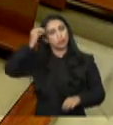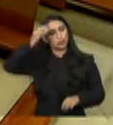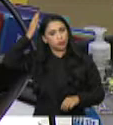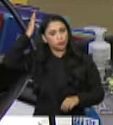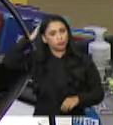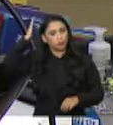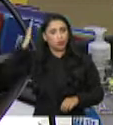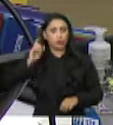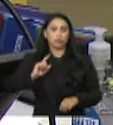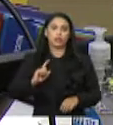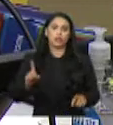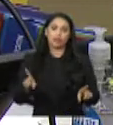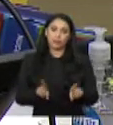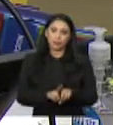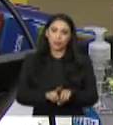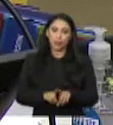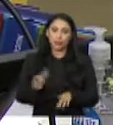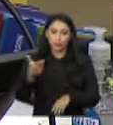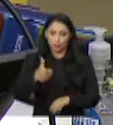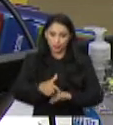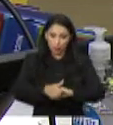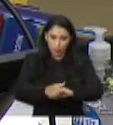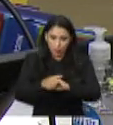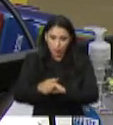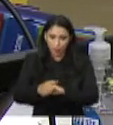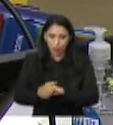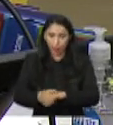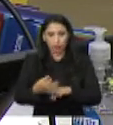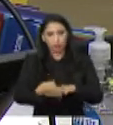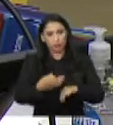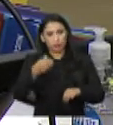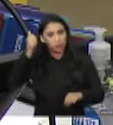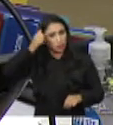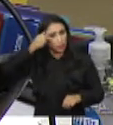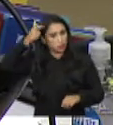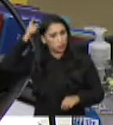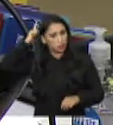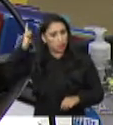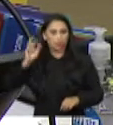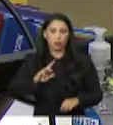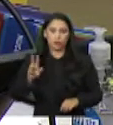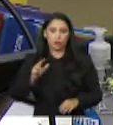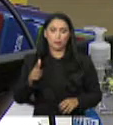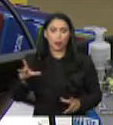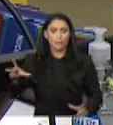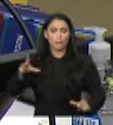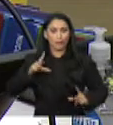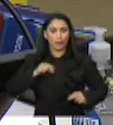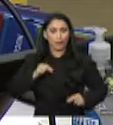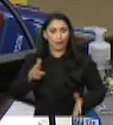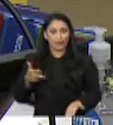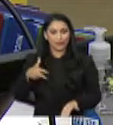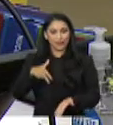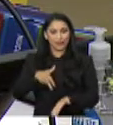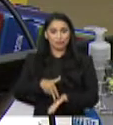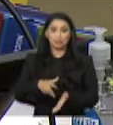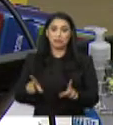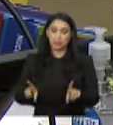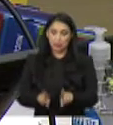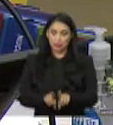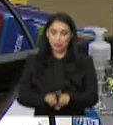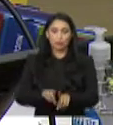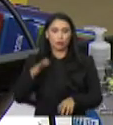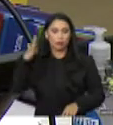senta-se a ponta da mesa ou direita cumprimentando não apenas pela posse mas também pelas